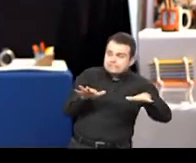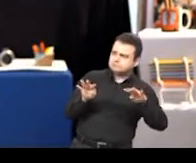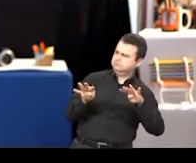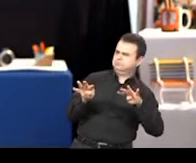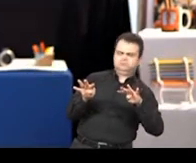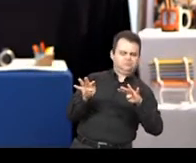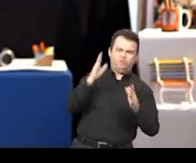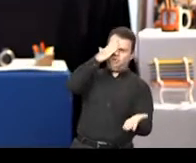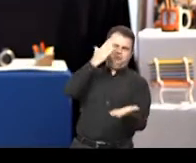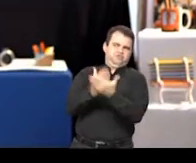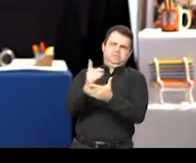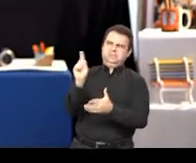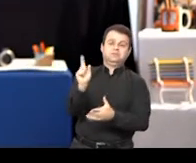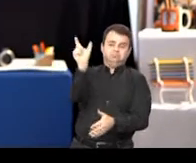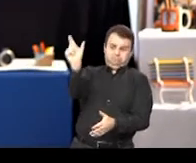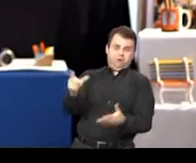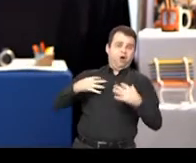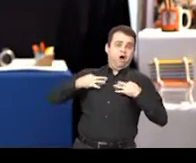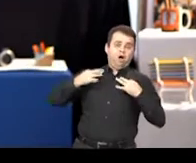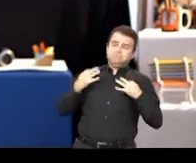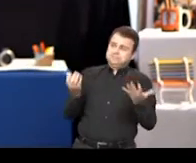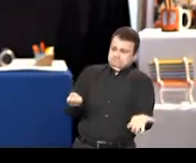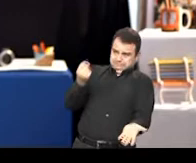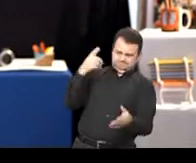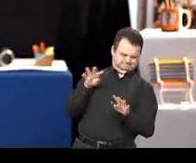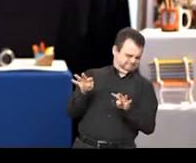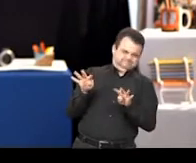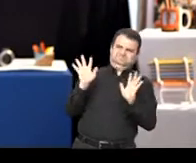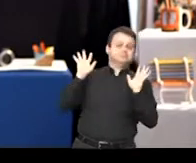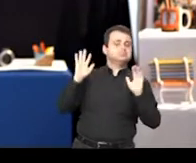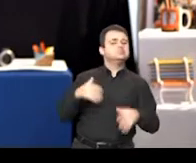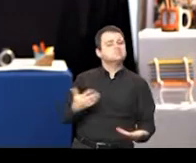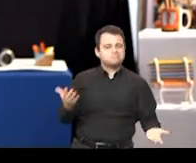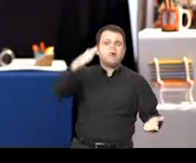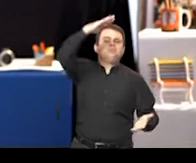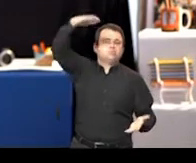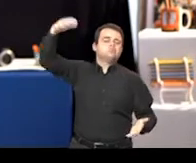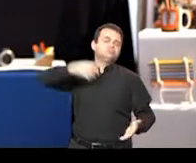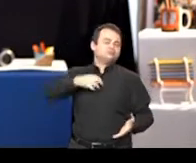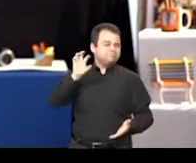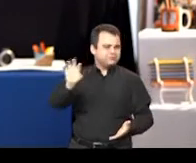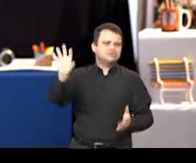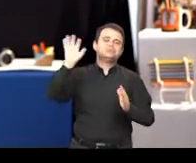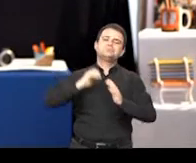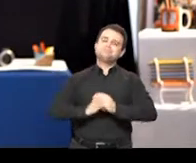Mas ninguém acreditou nele por causa da sua roupa. Os adultos são assim.